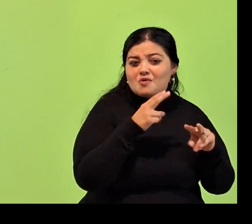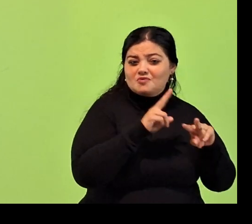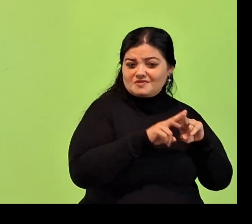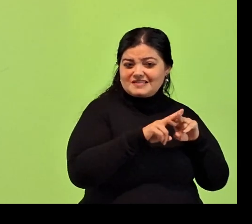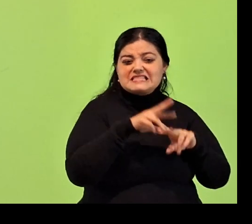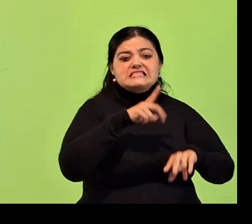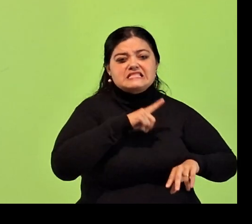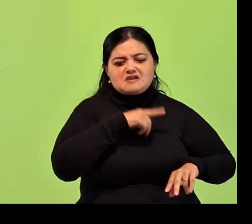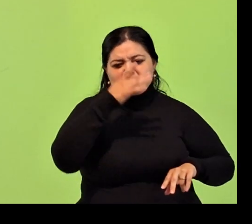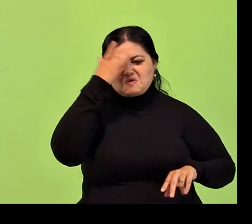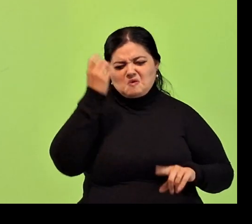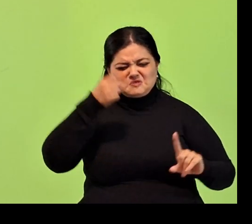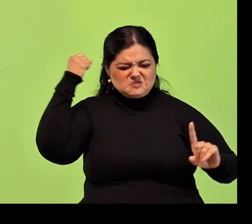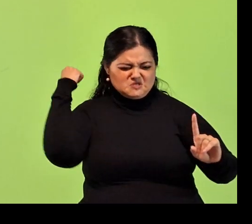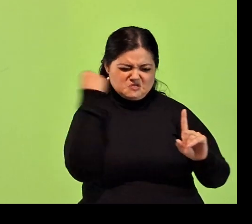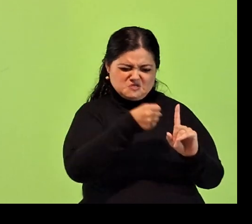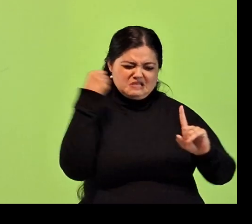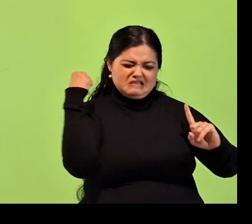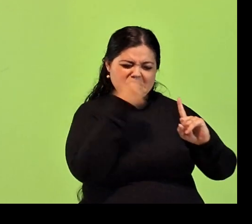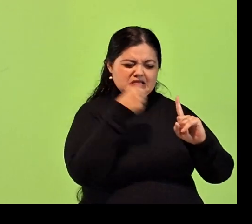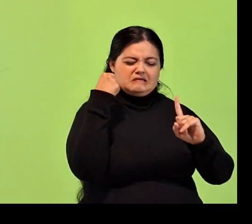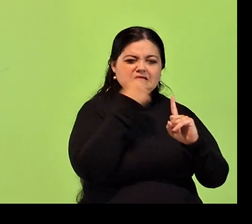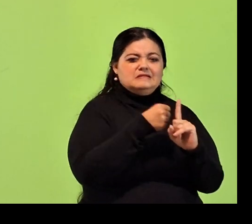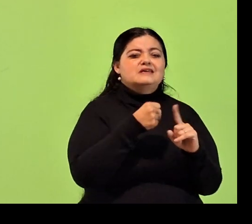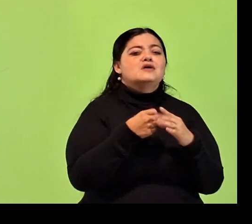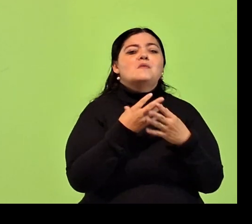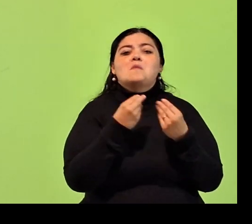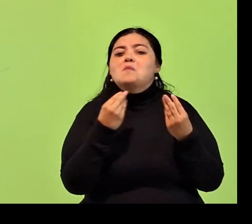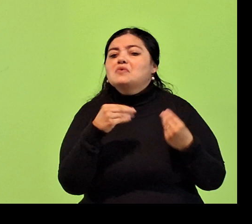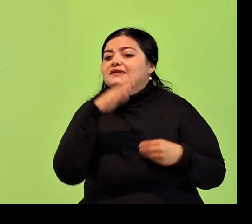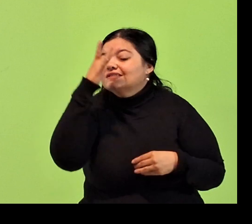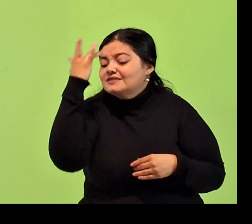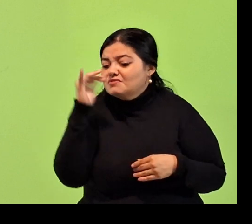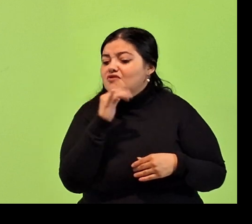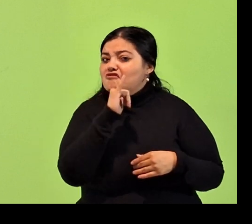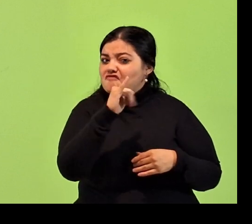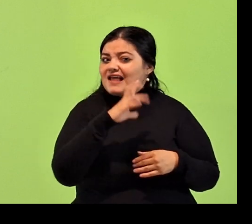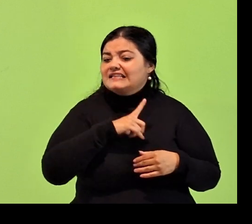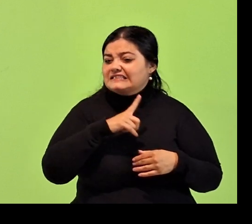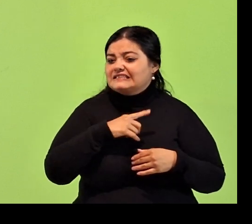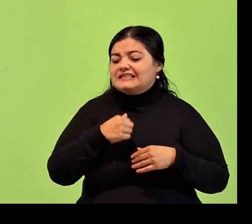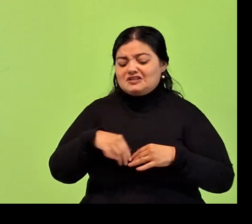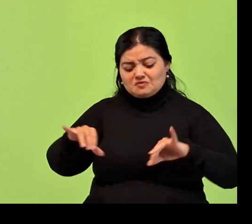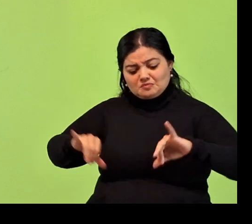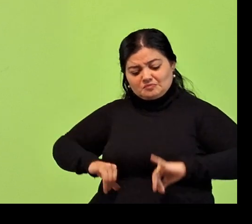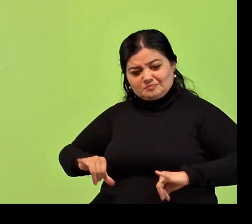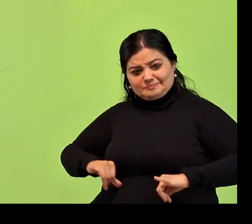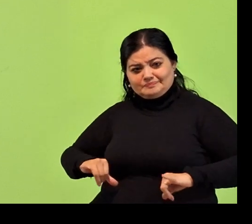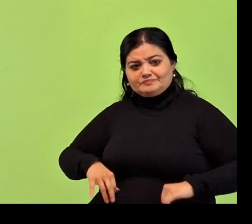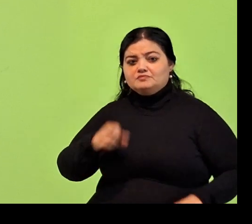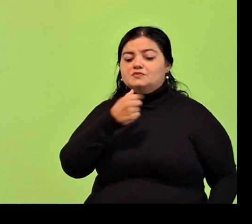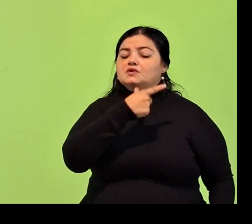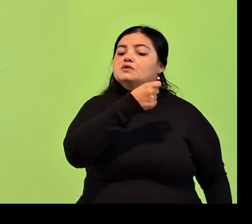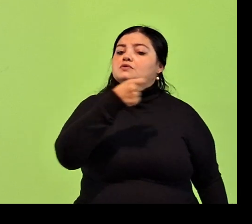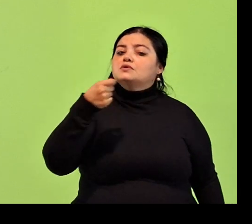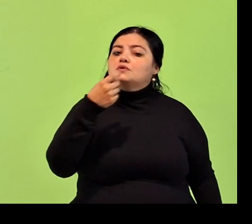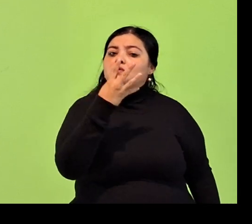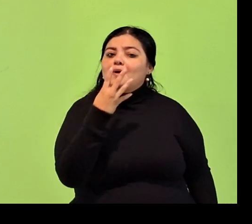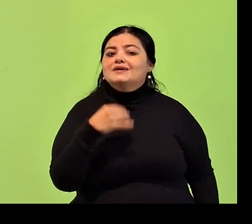linchadas, espancadas, muitas pessoas alegam tortura. E em 2004, se descobriu que todos esses